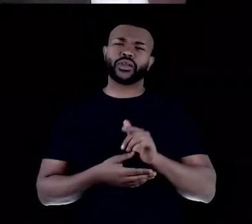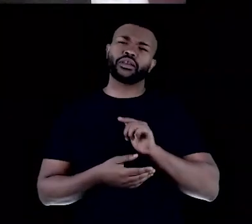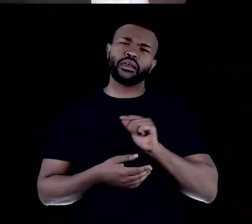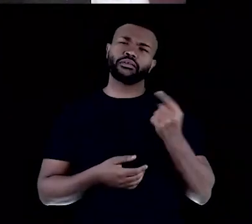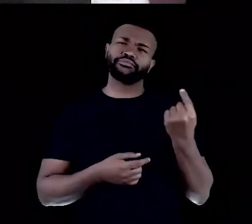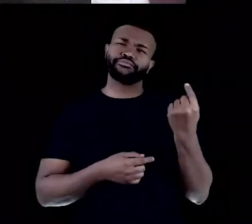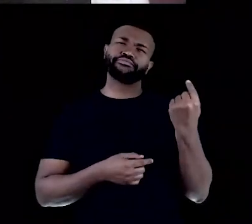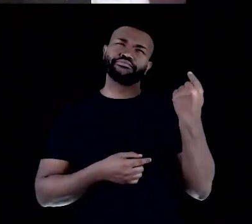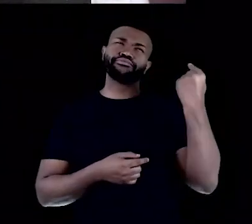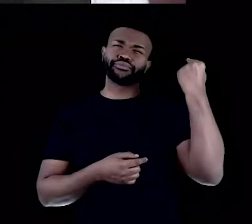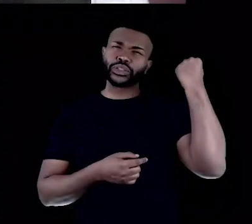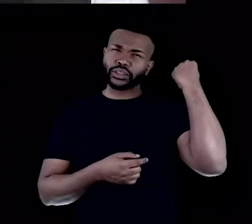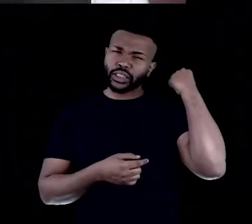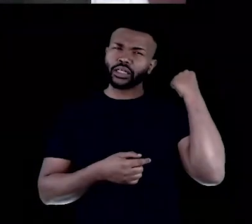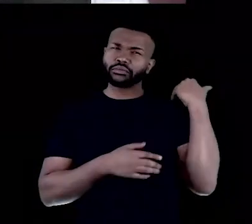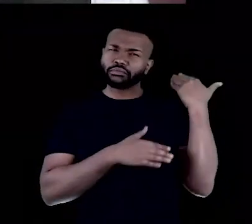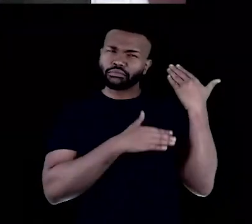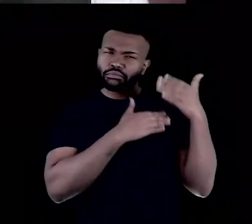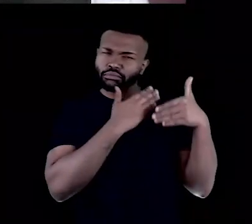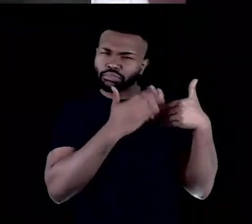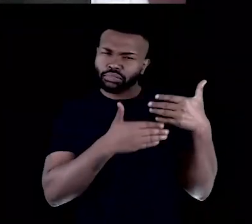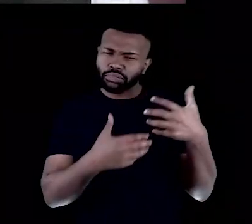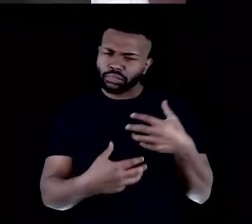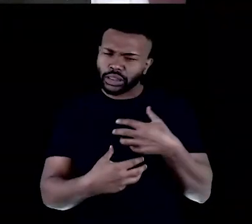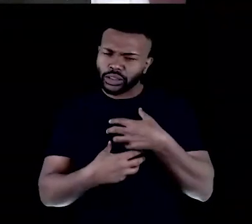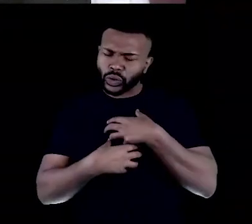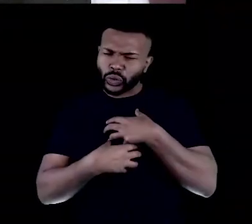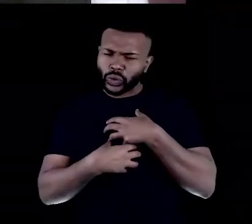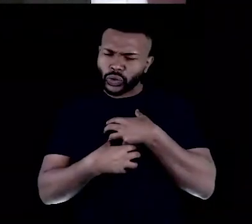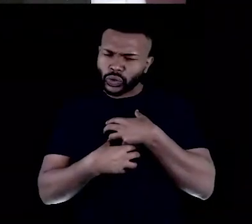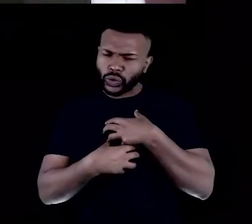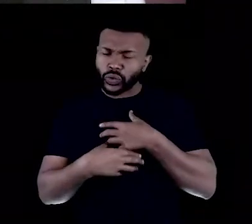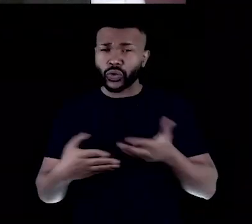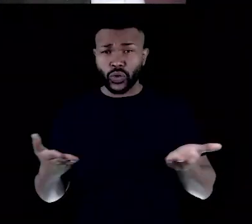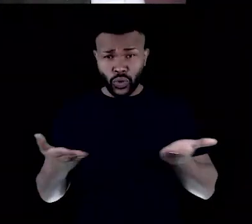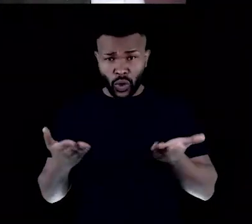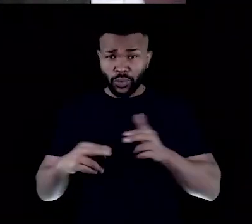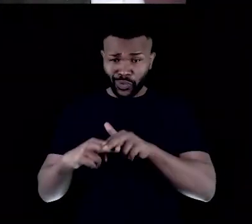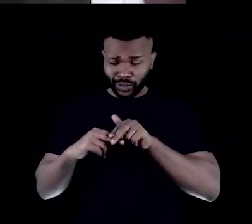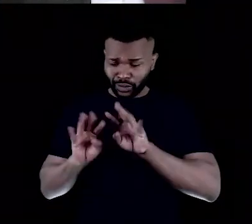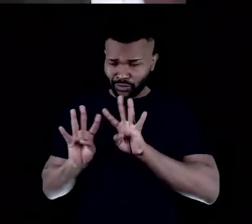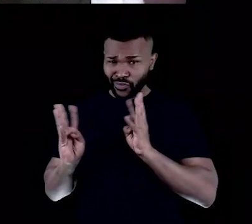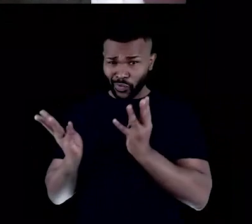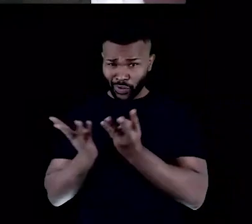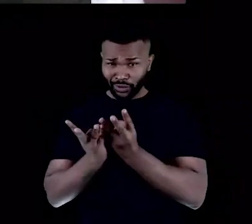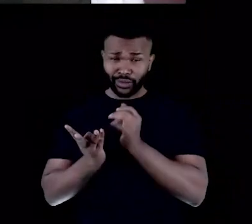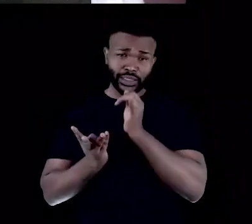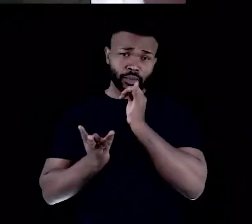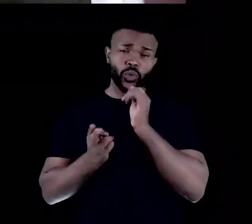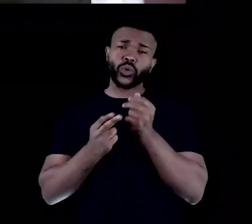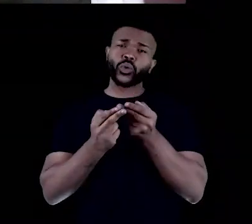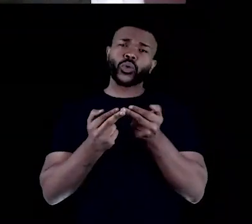Tem me passado, por enquanto, cada vez mais essa sensação, e intensificou-se com a quarentena, essa coisa de que